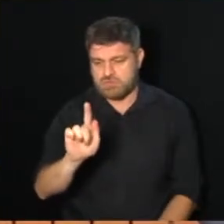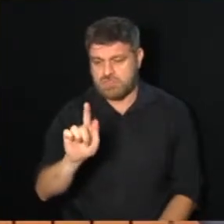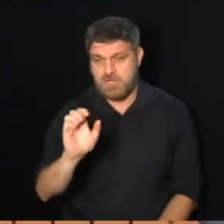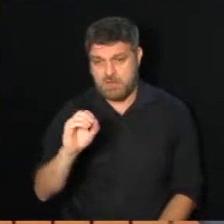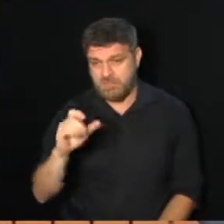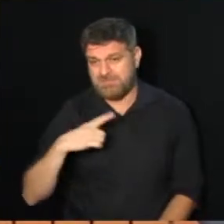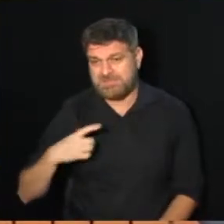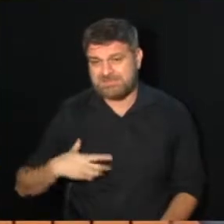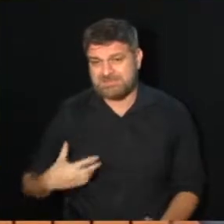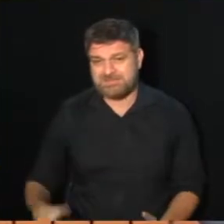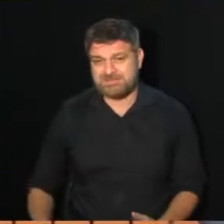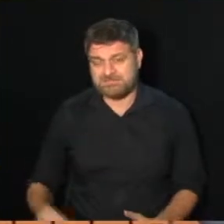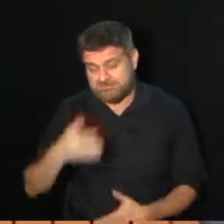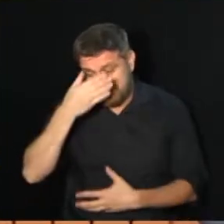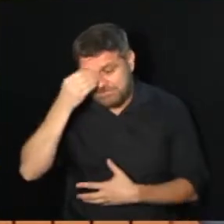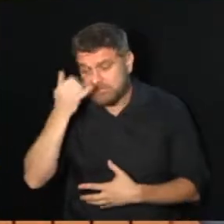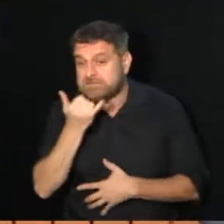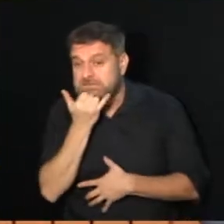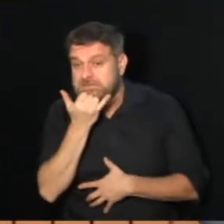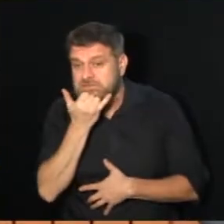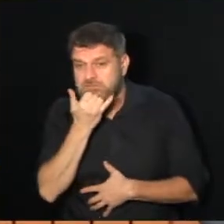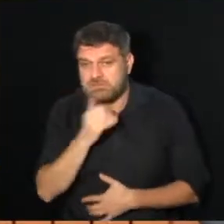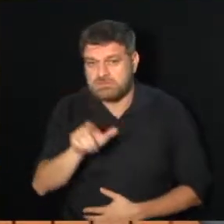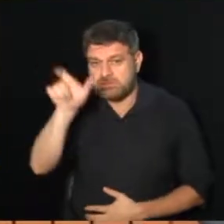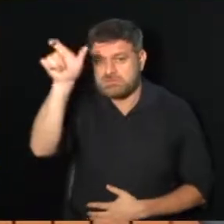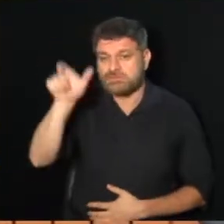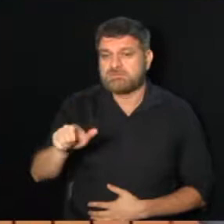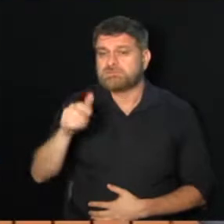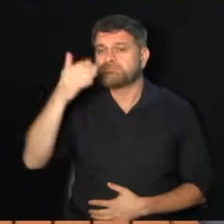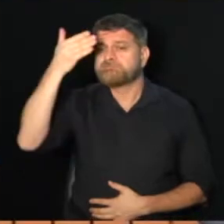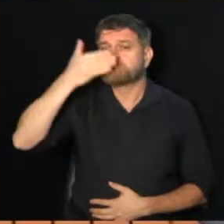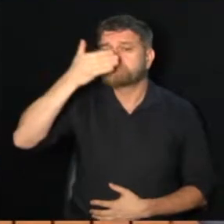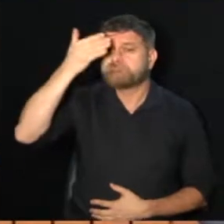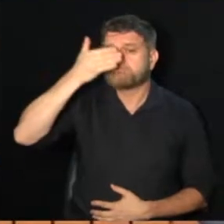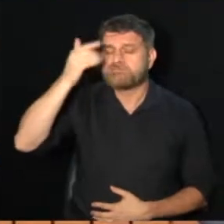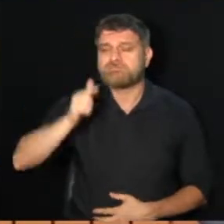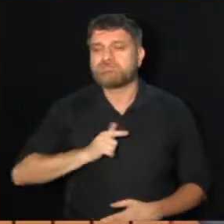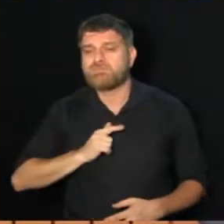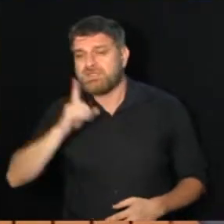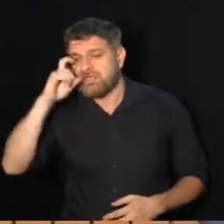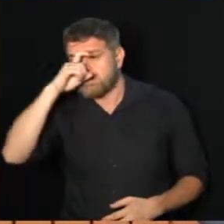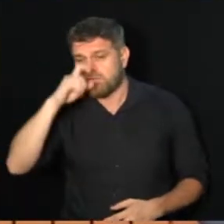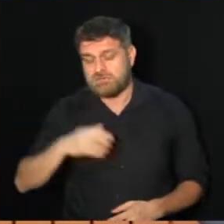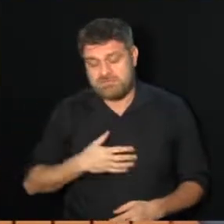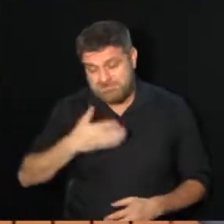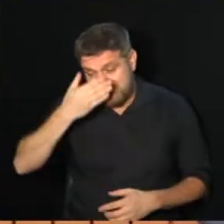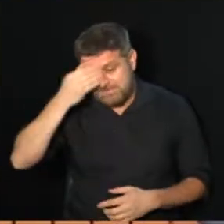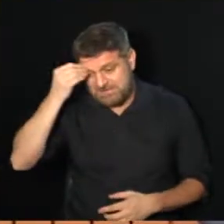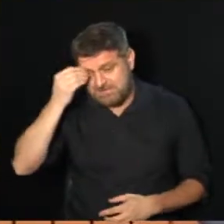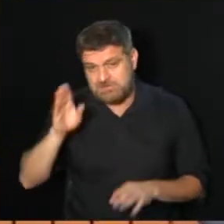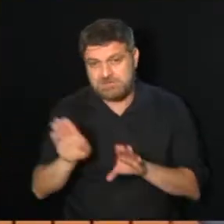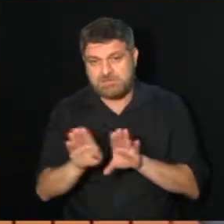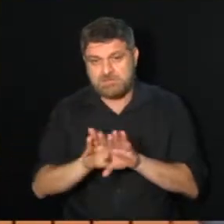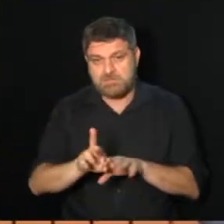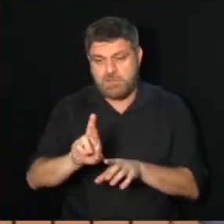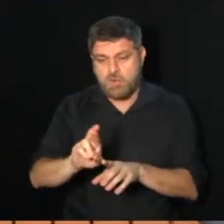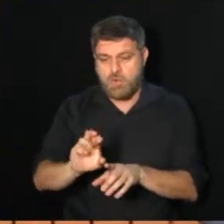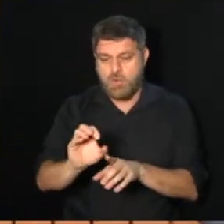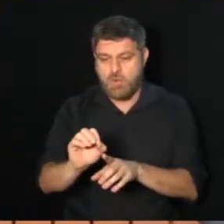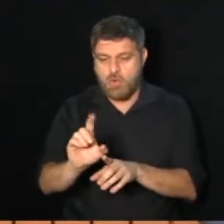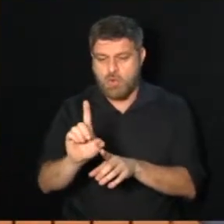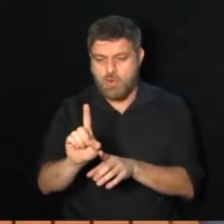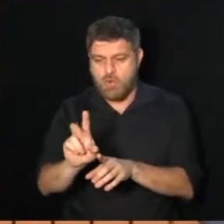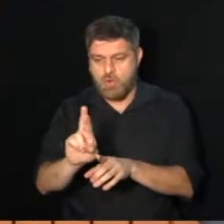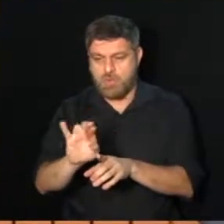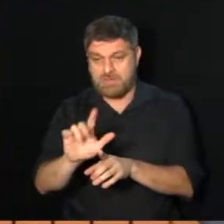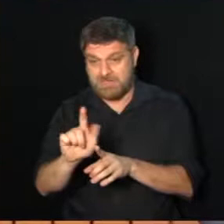a distância aqui, às vezes causa uma dificuldade, e você está no nível do vidro aqui, acaba nos dificultando. Quero destacar a presença aqui do Rodrigo Soares, orientador